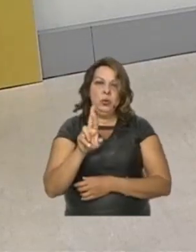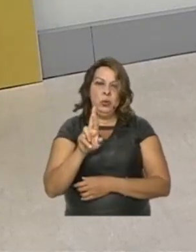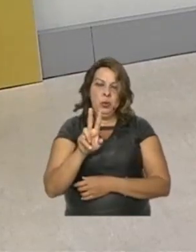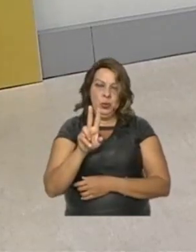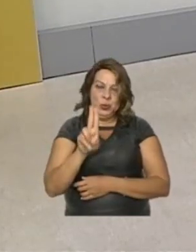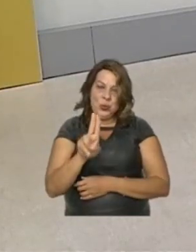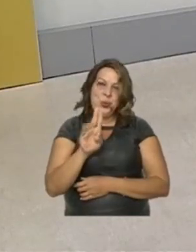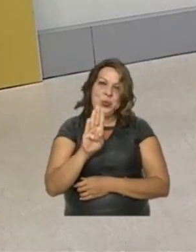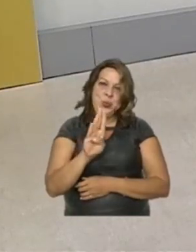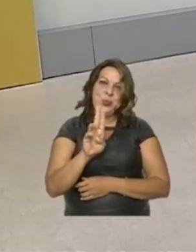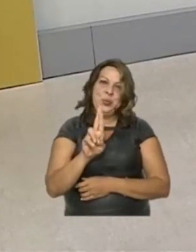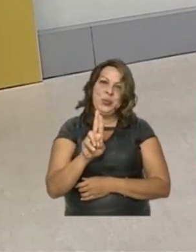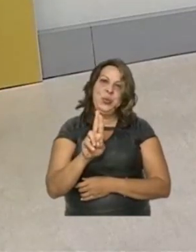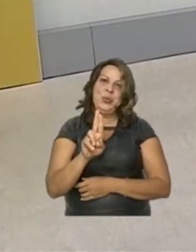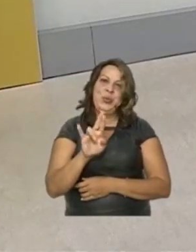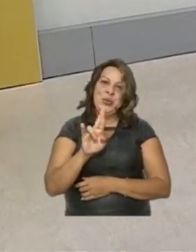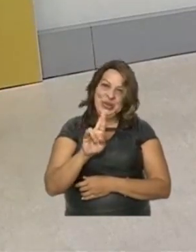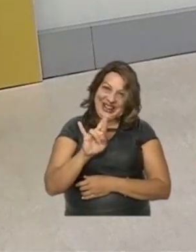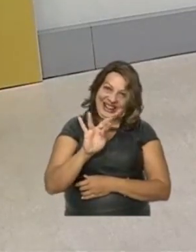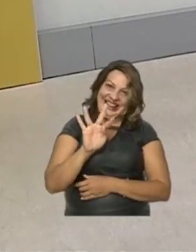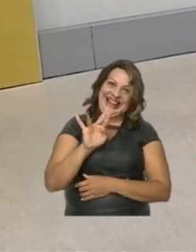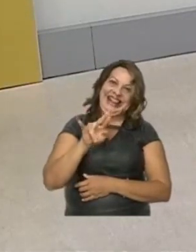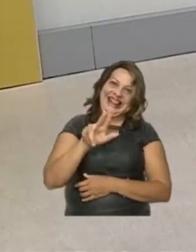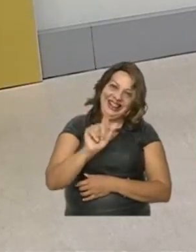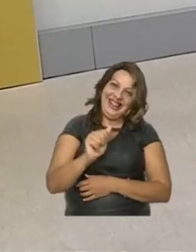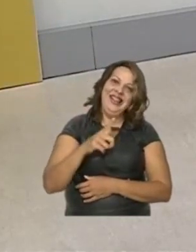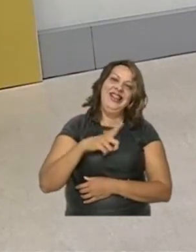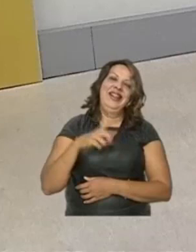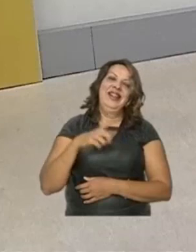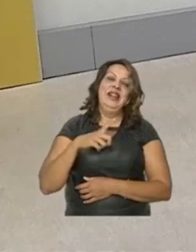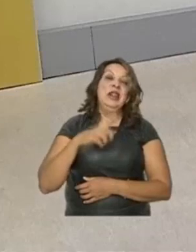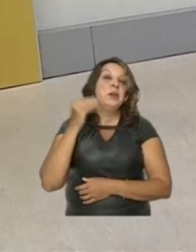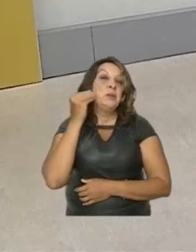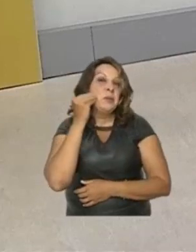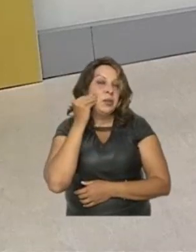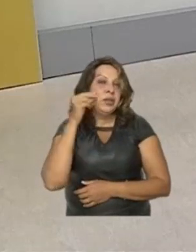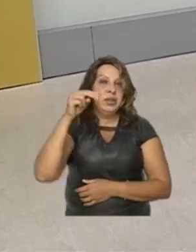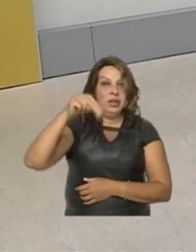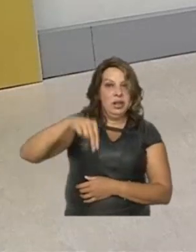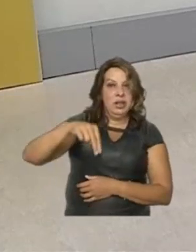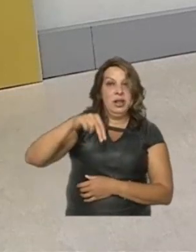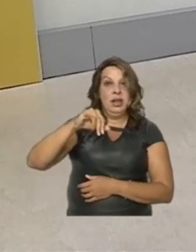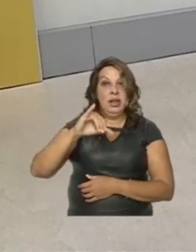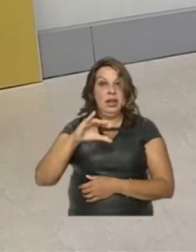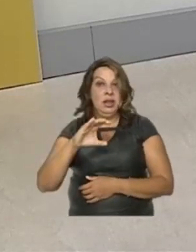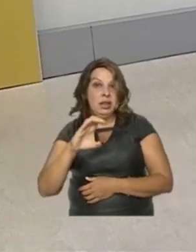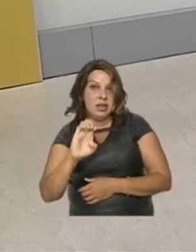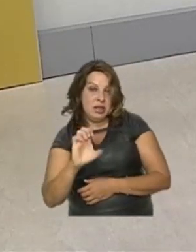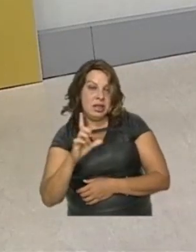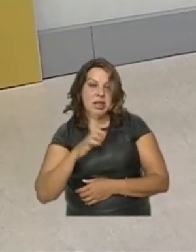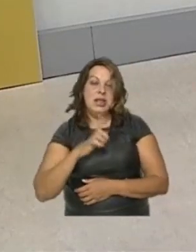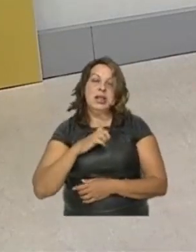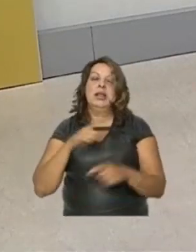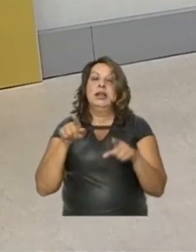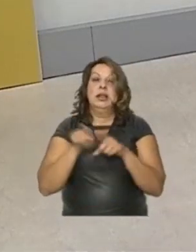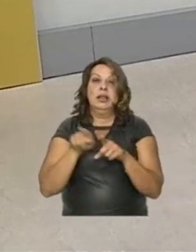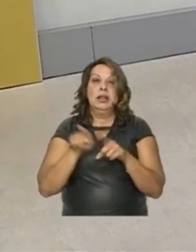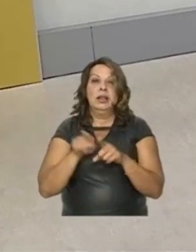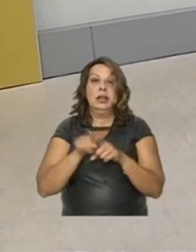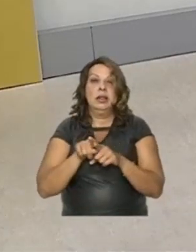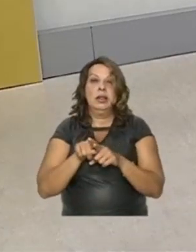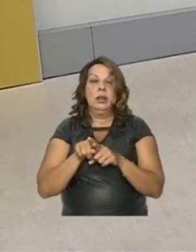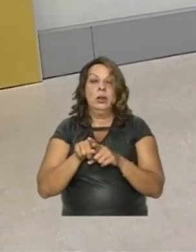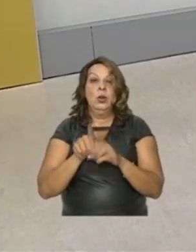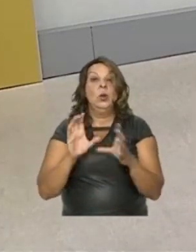Gameleiro. Beijo pra todos vocês, ó, mandar um beijo pra Nice e pra todos que fazem aí, né, o Parque da